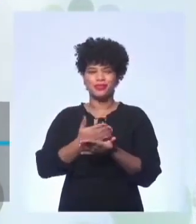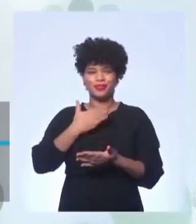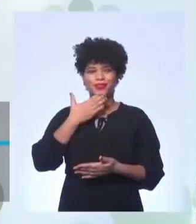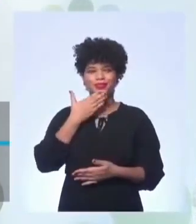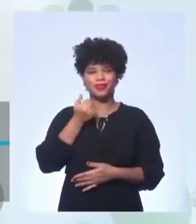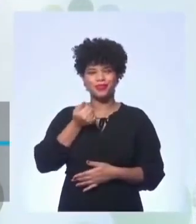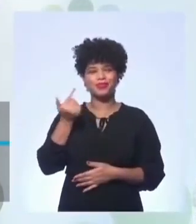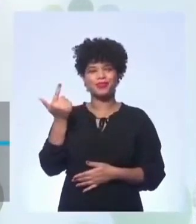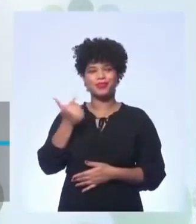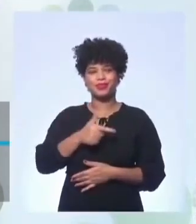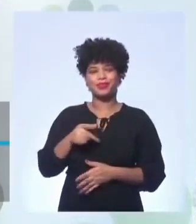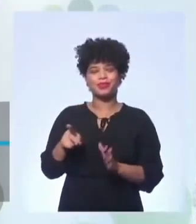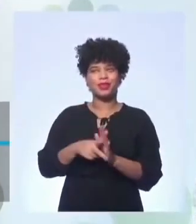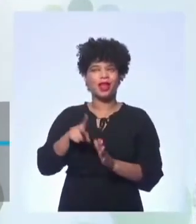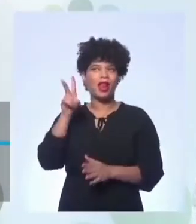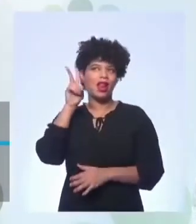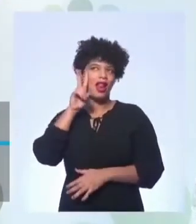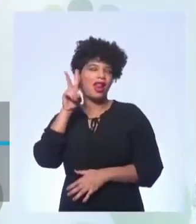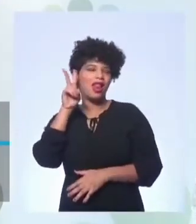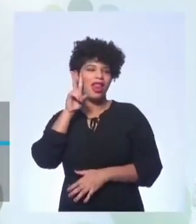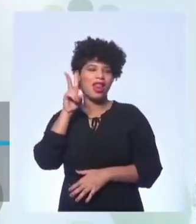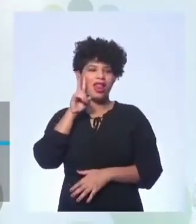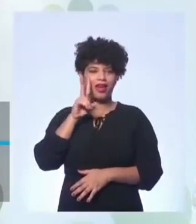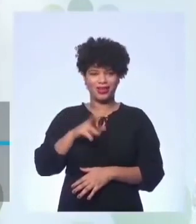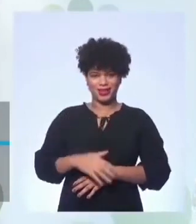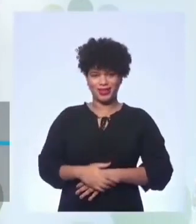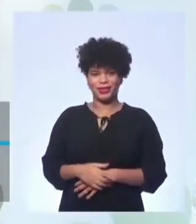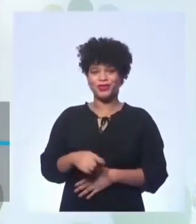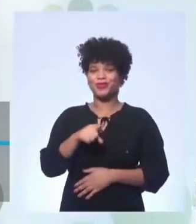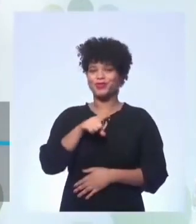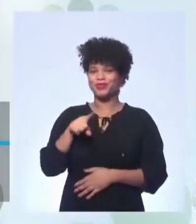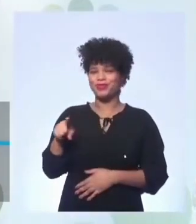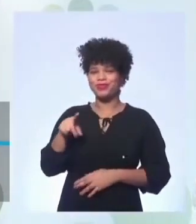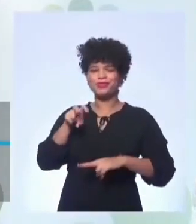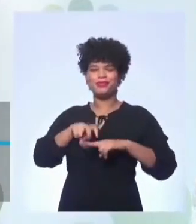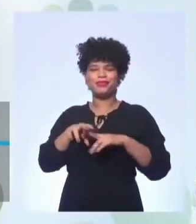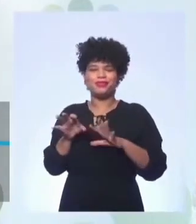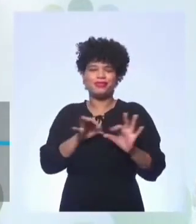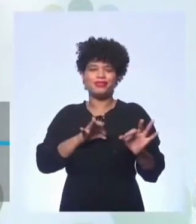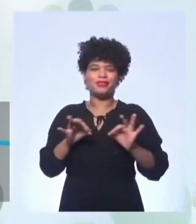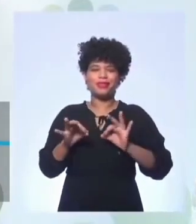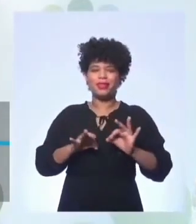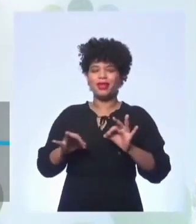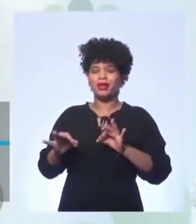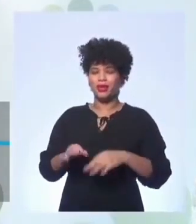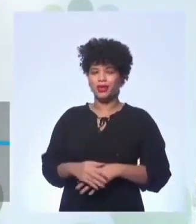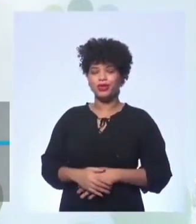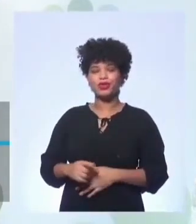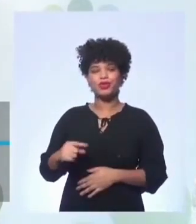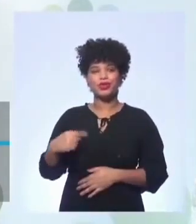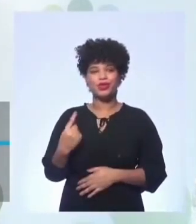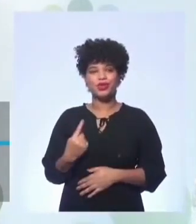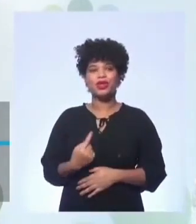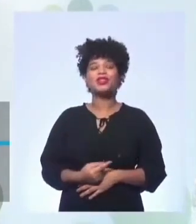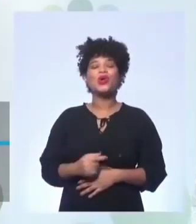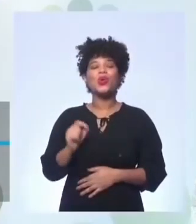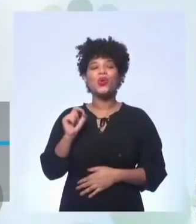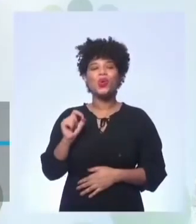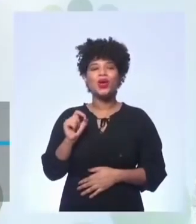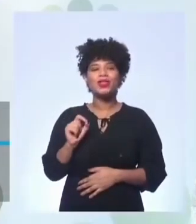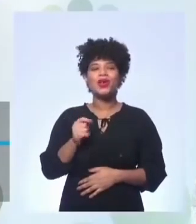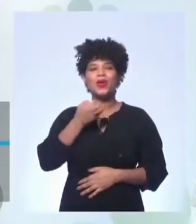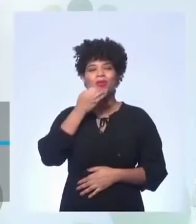um dia pela história. E enquanto vocês se organizam, nós vamos já cumprimentar